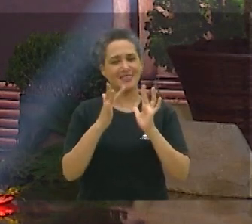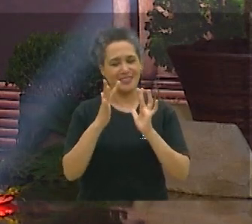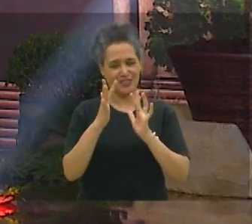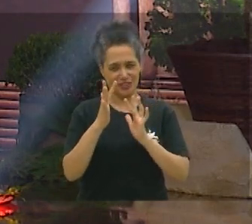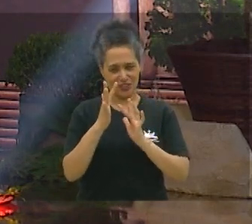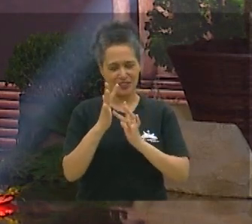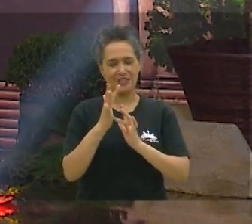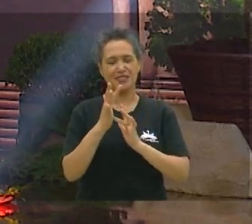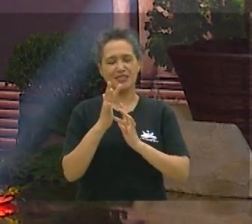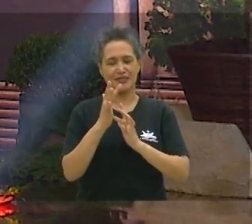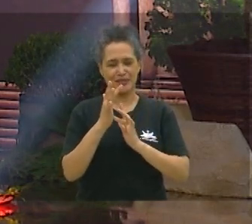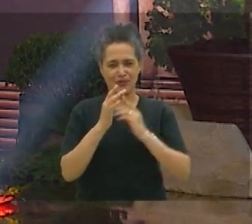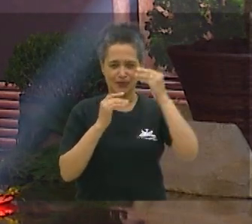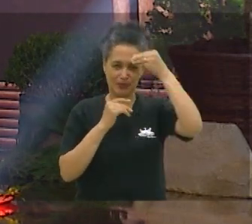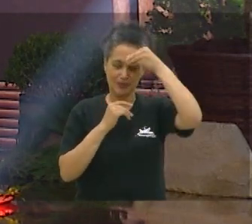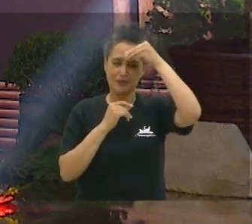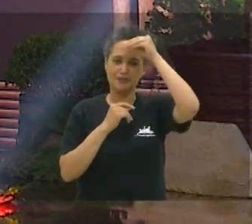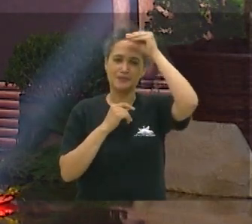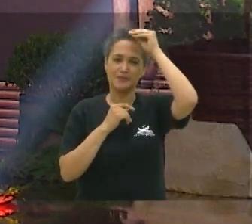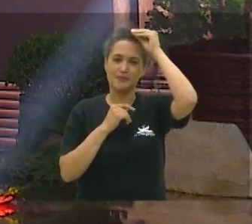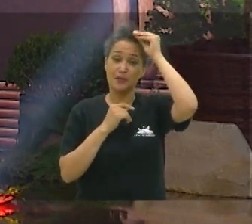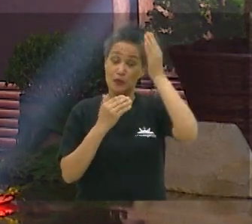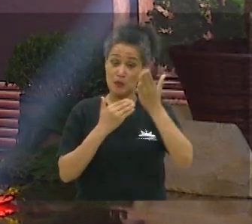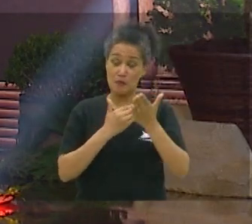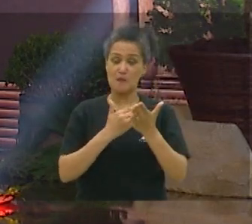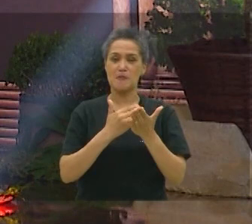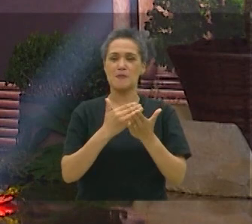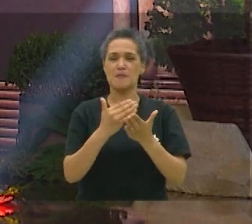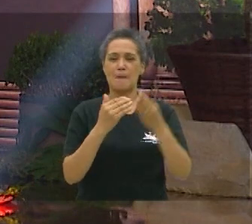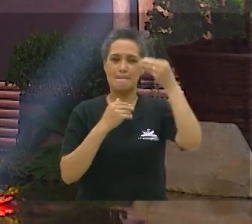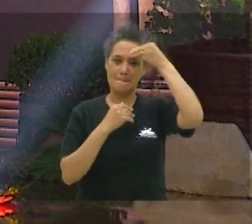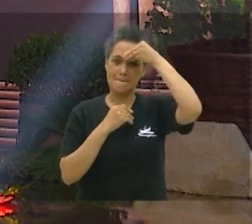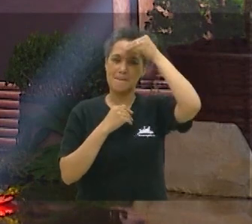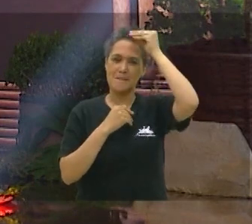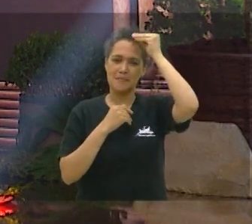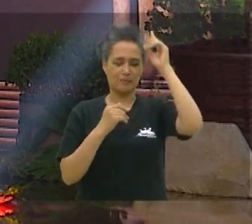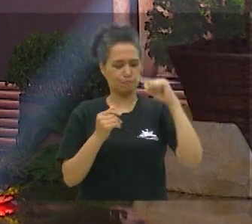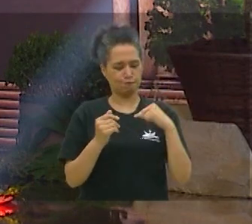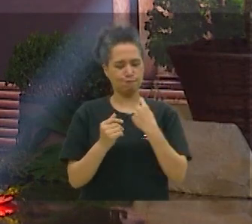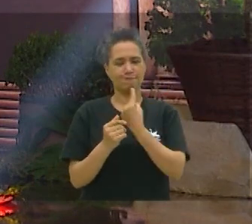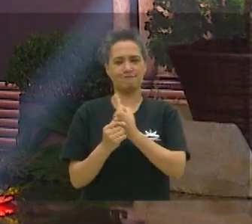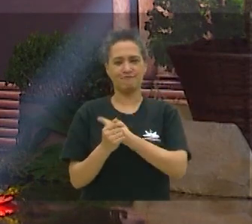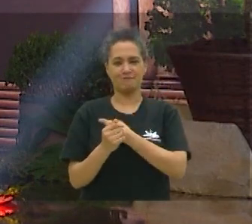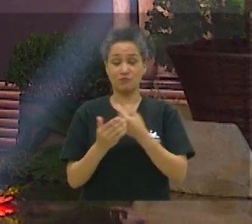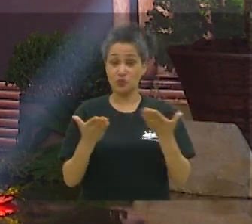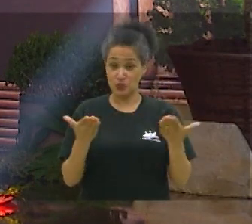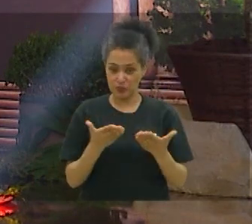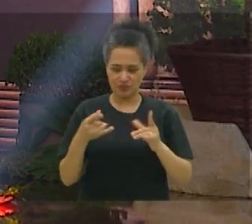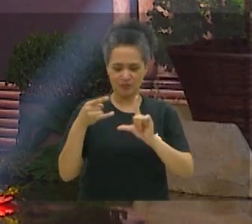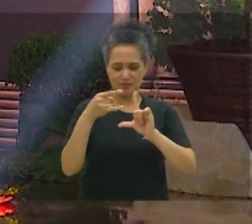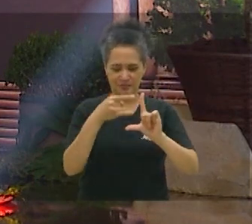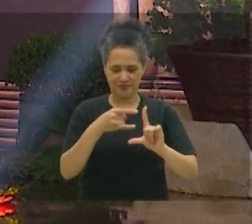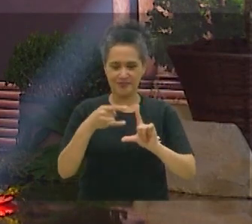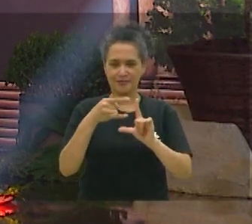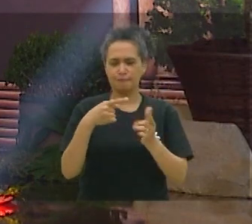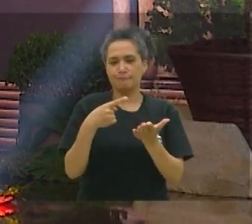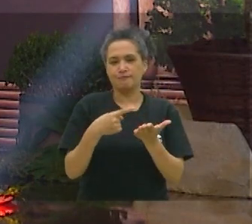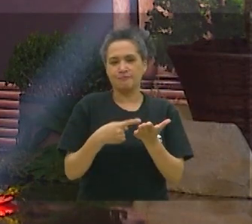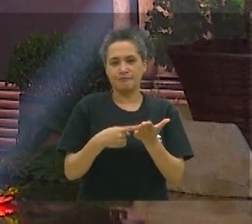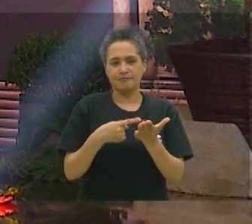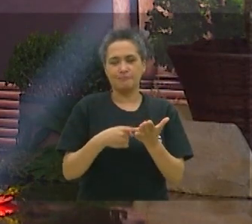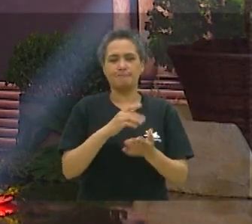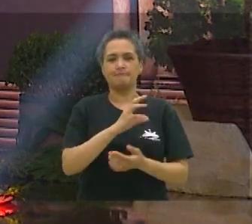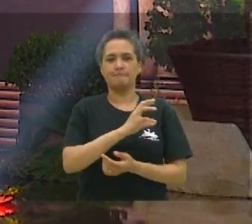o batismo para todos nós. E hoje, nesta live, neste compromisso de amor, eu quero